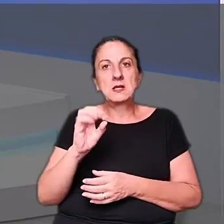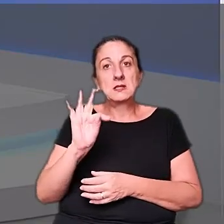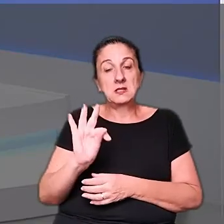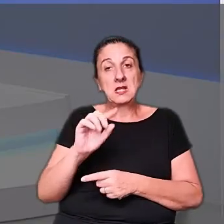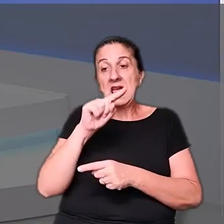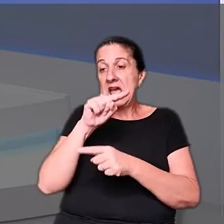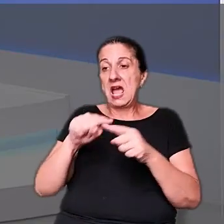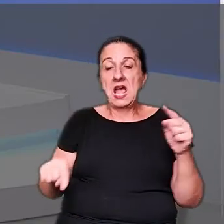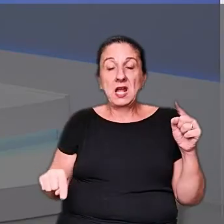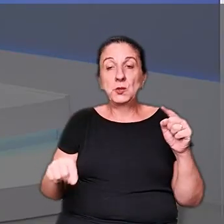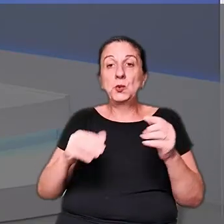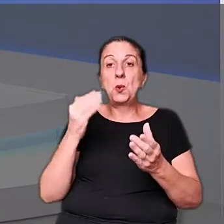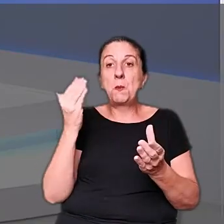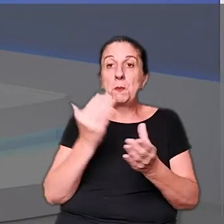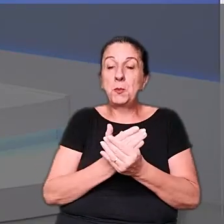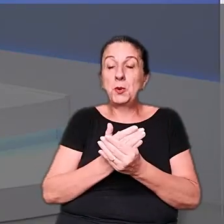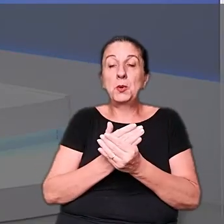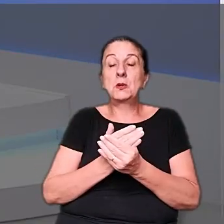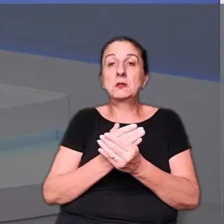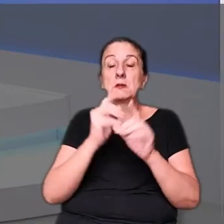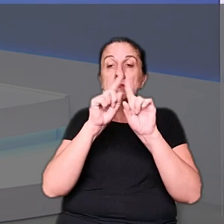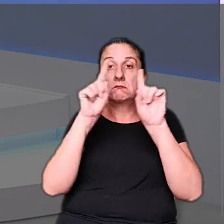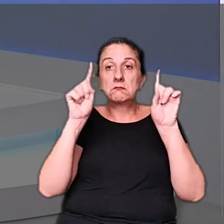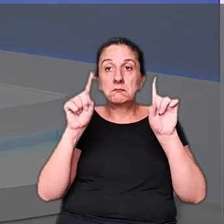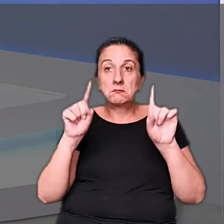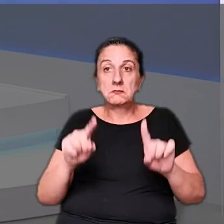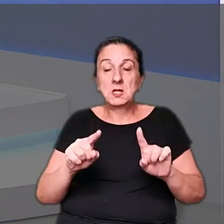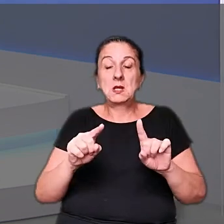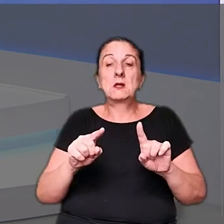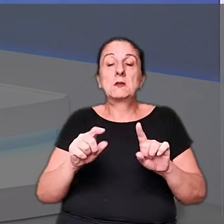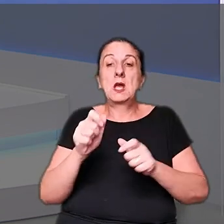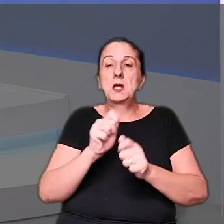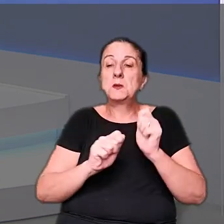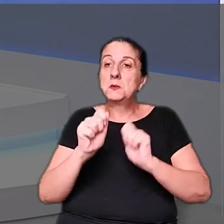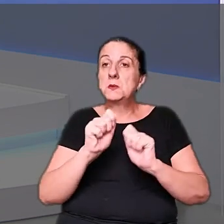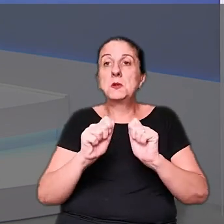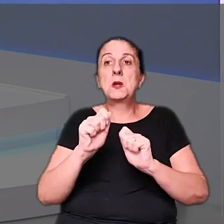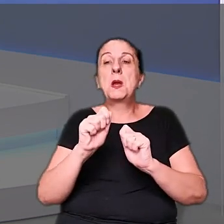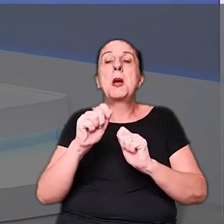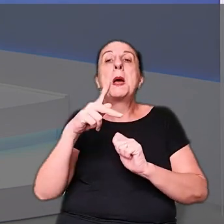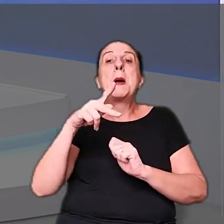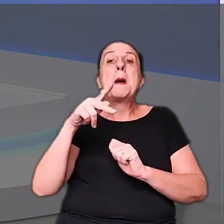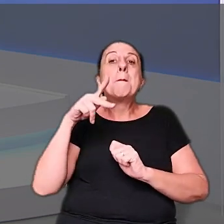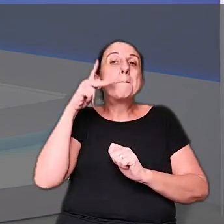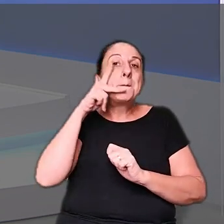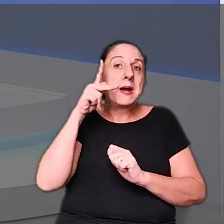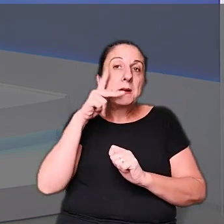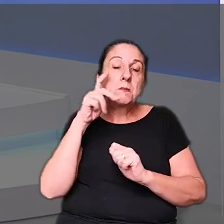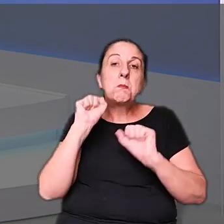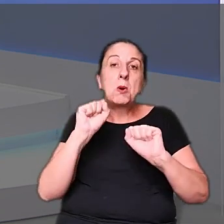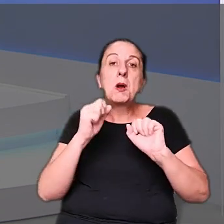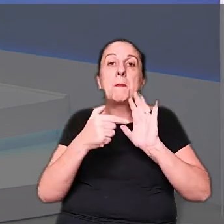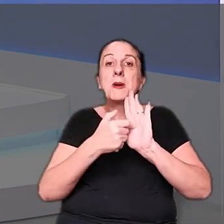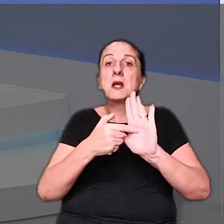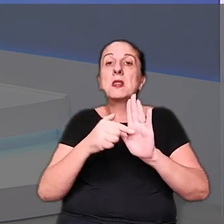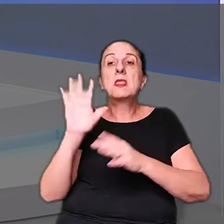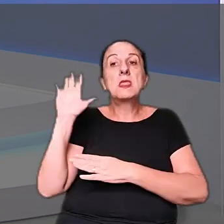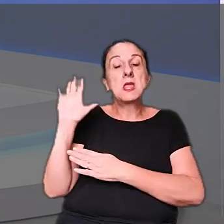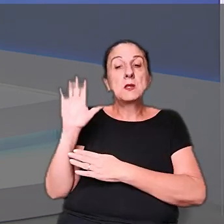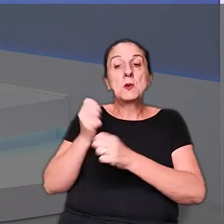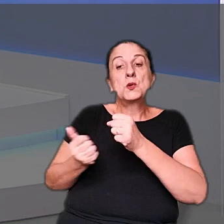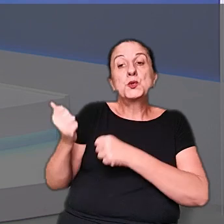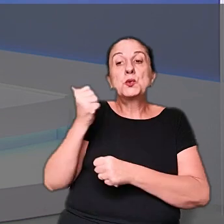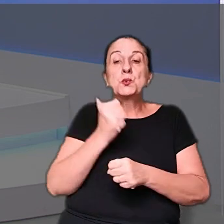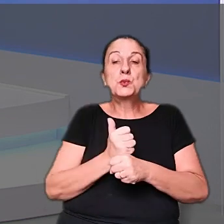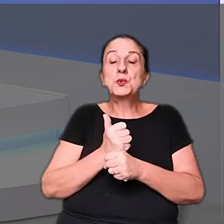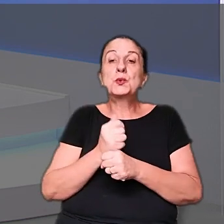turma do TST anulou o processo de um assistente administrativo de João Pessoa, na Paraíba, para que ele possa apresentar nova testemunha